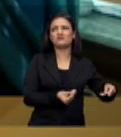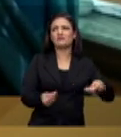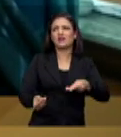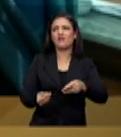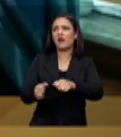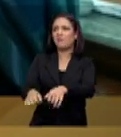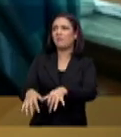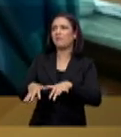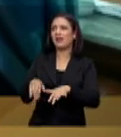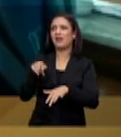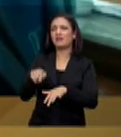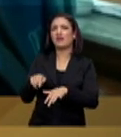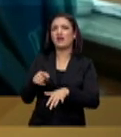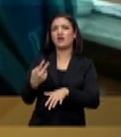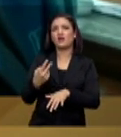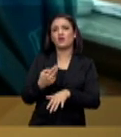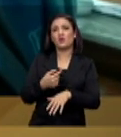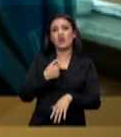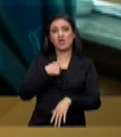aceitando o plenário